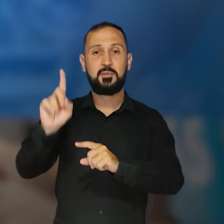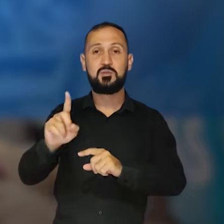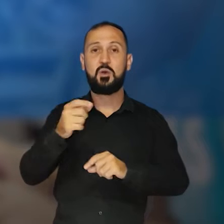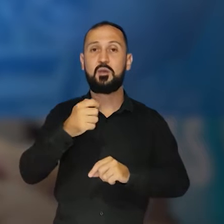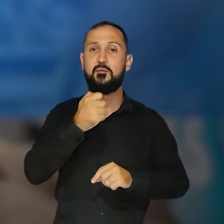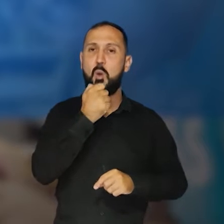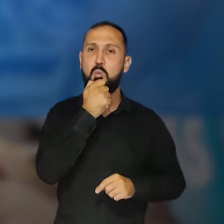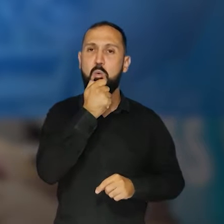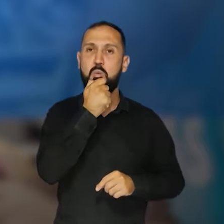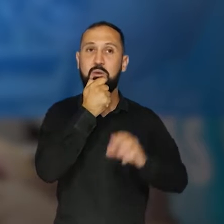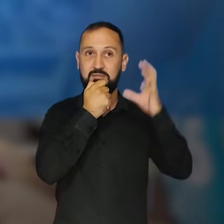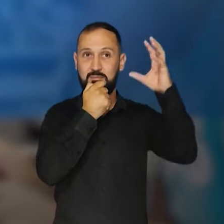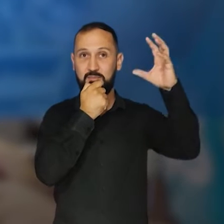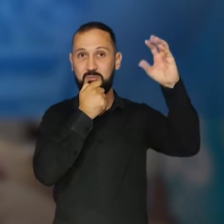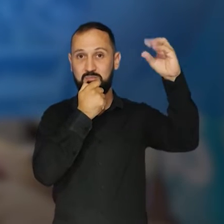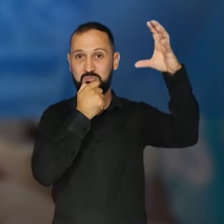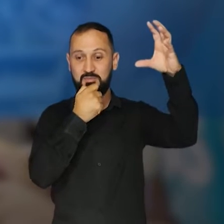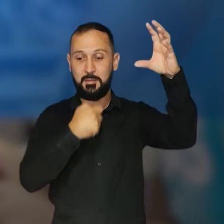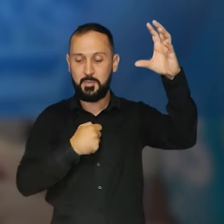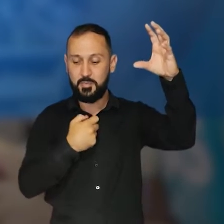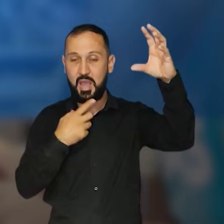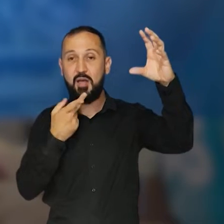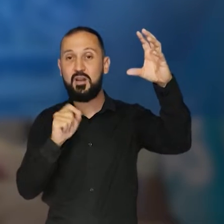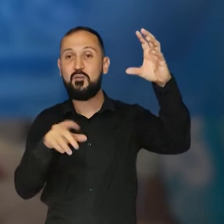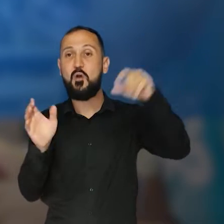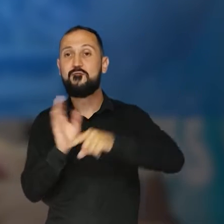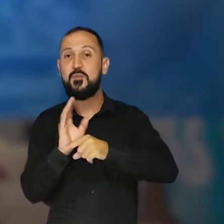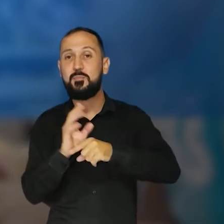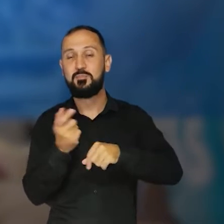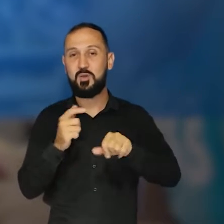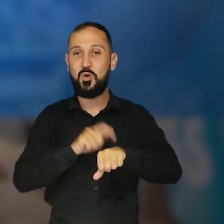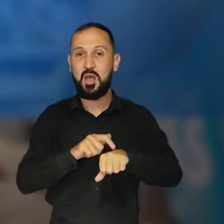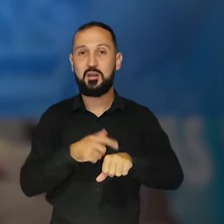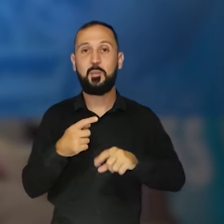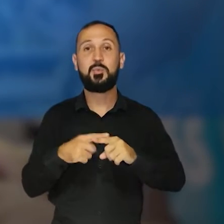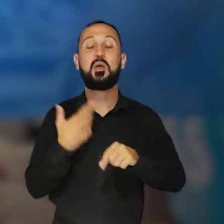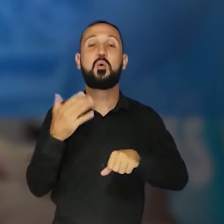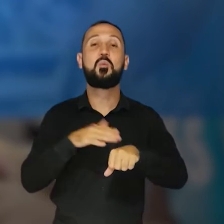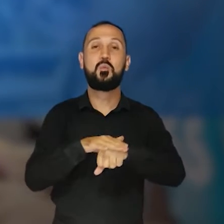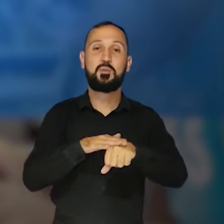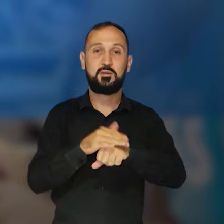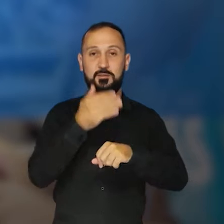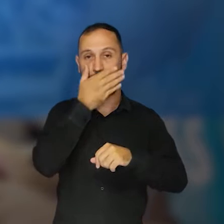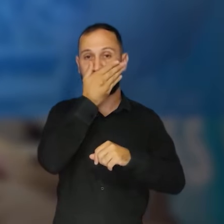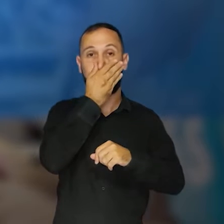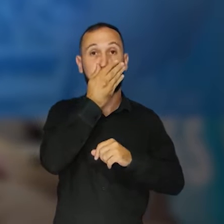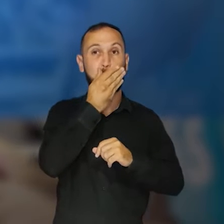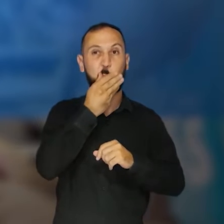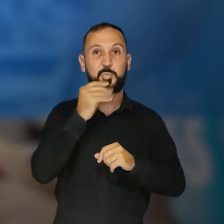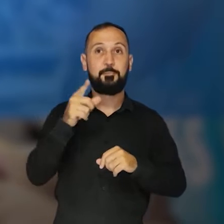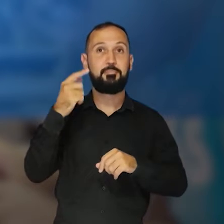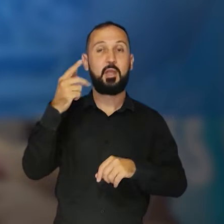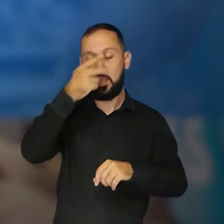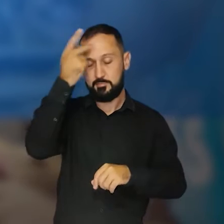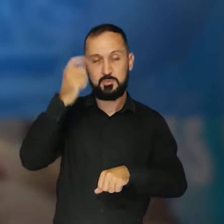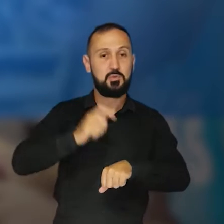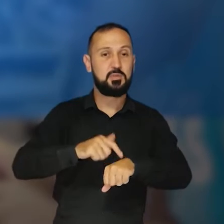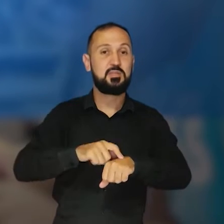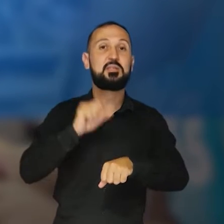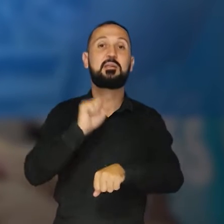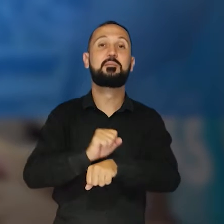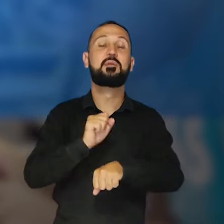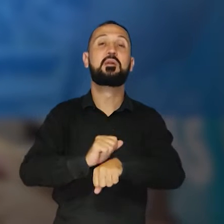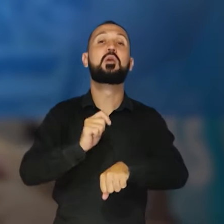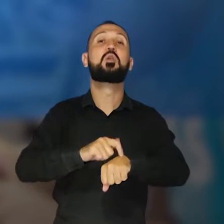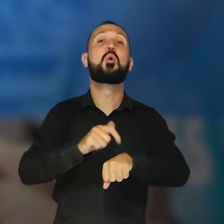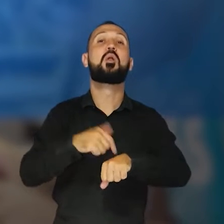a pessoa que anunciava os filmes no alto-falante que tinha, né? Porque era o único meio de comunicação, e todo mundo ficava